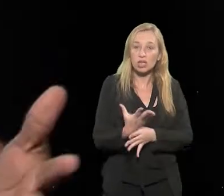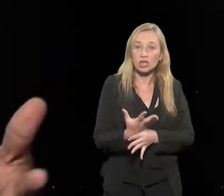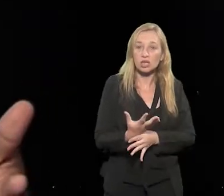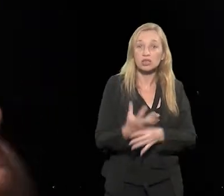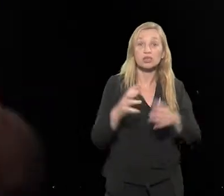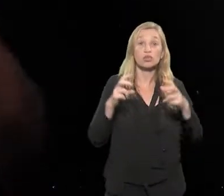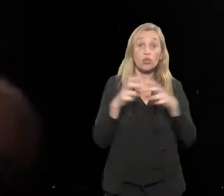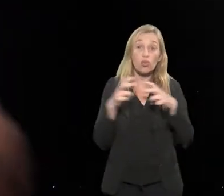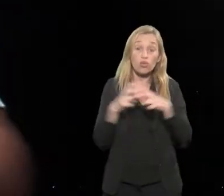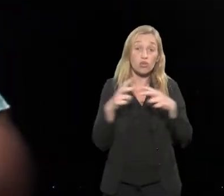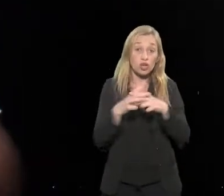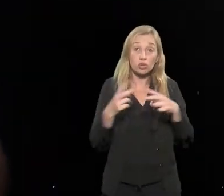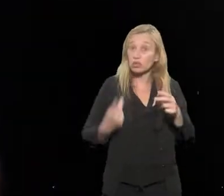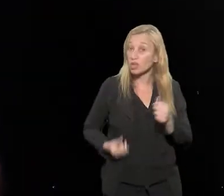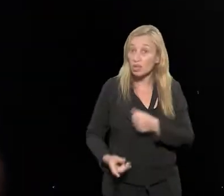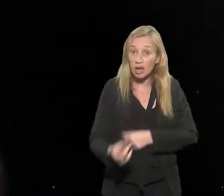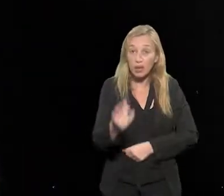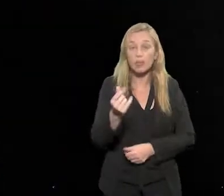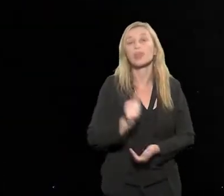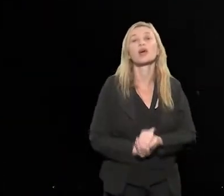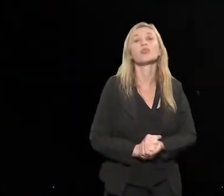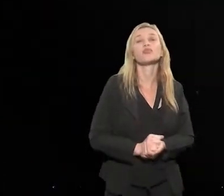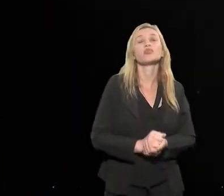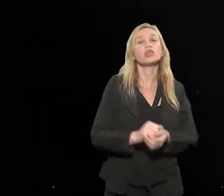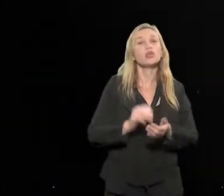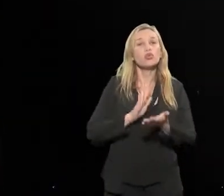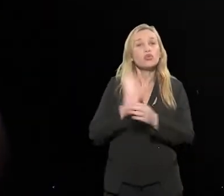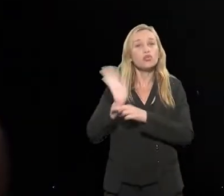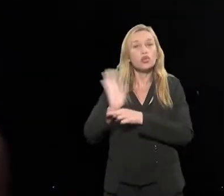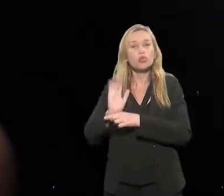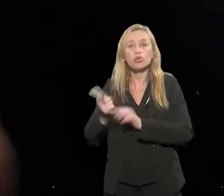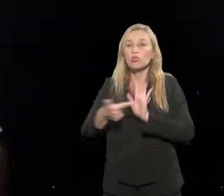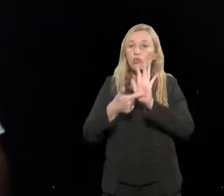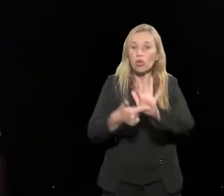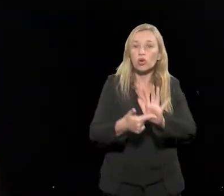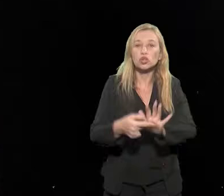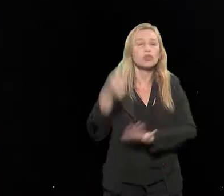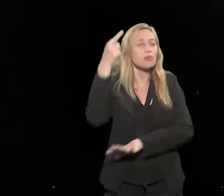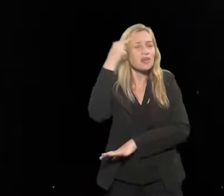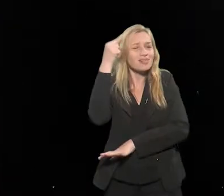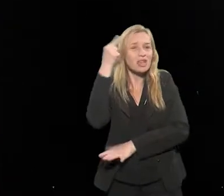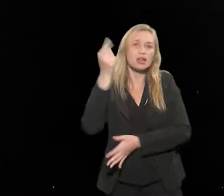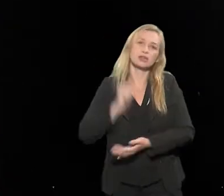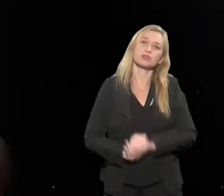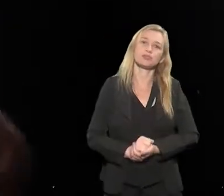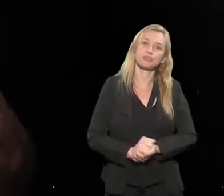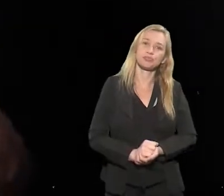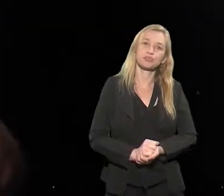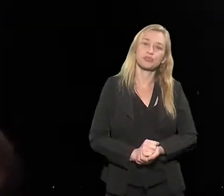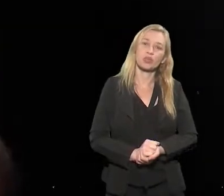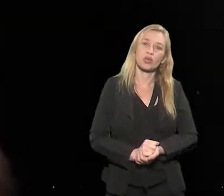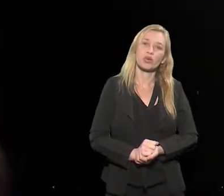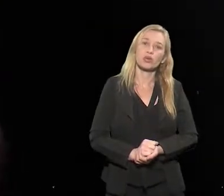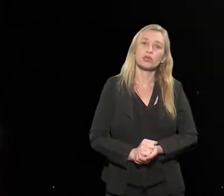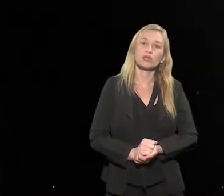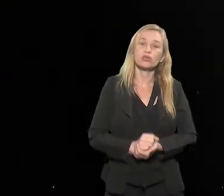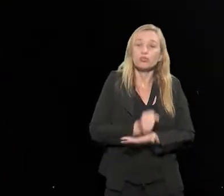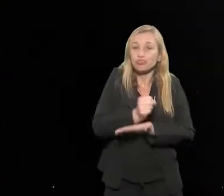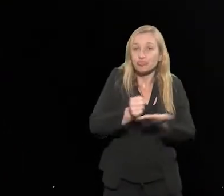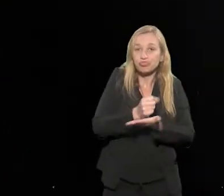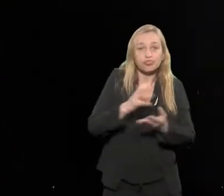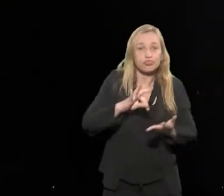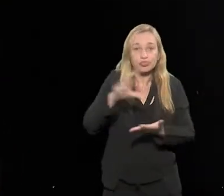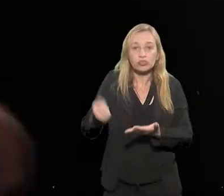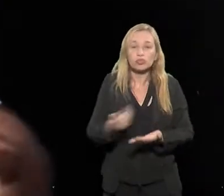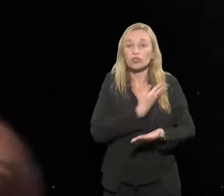né, eternos. E eu conto a partir do filme que isso foi uma coisa pensada. Foi uma